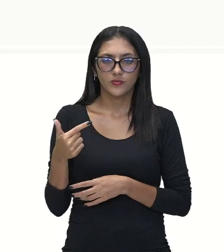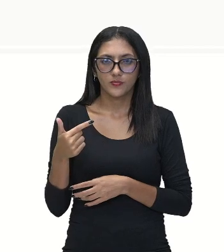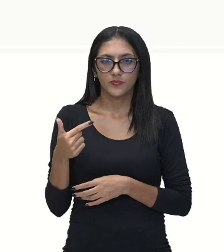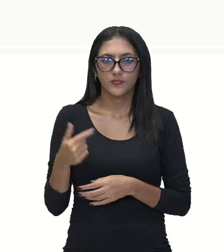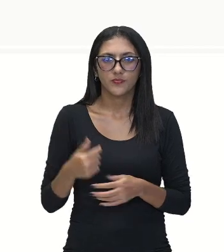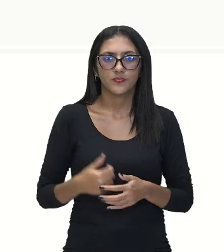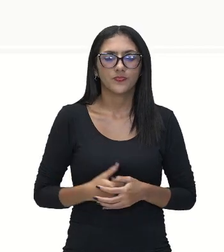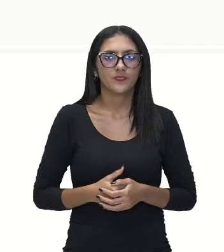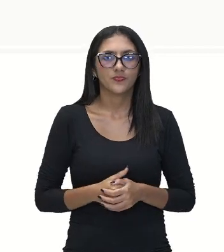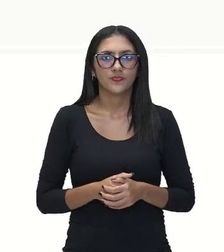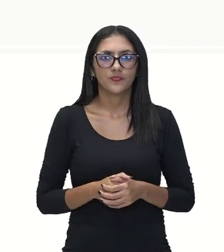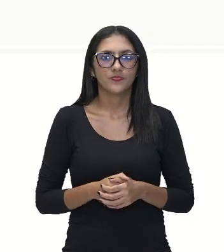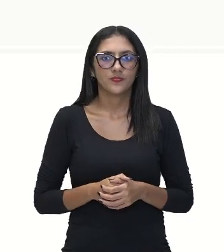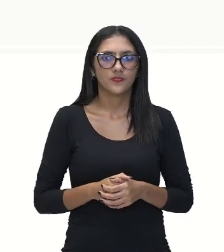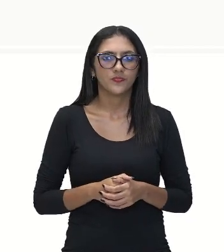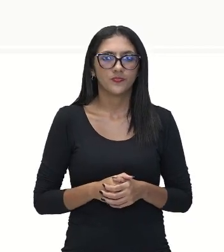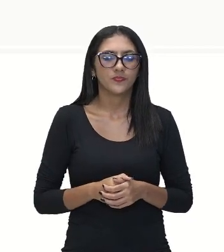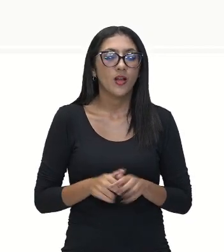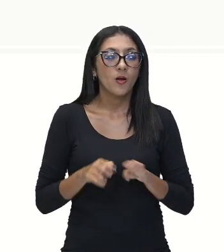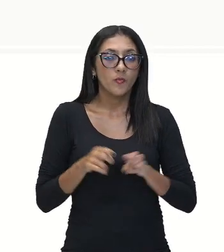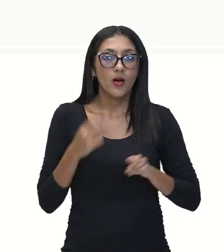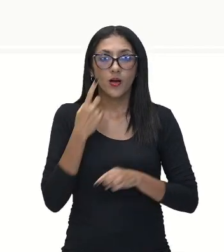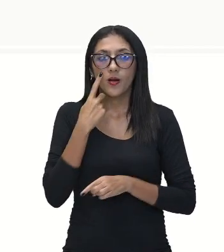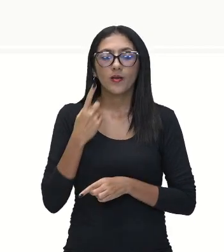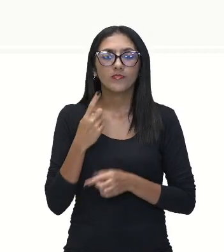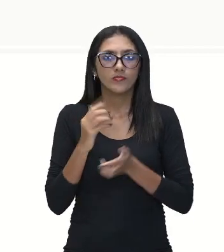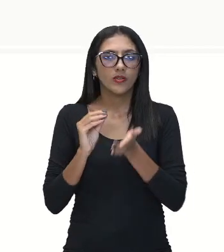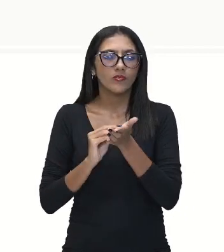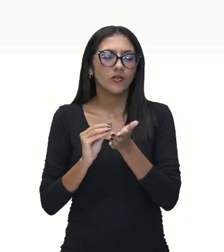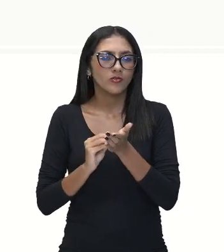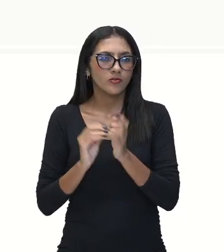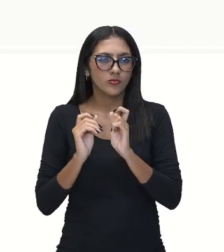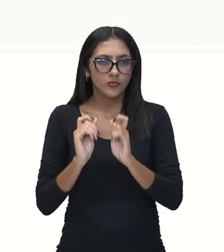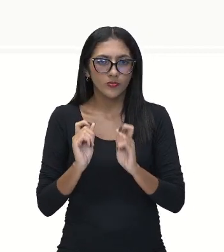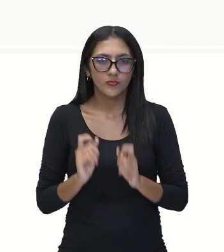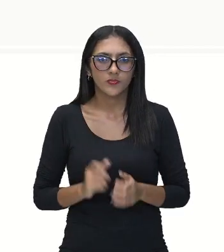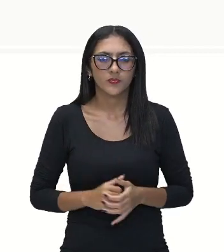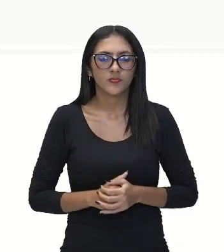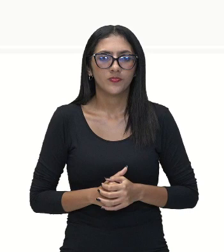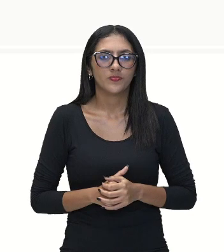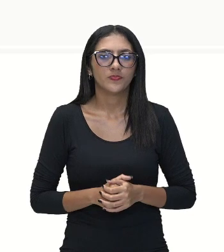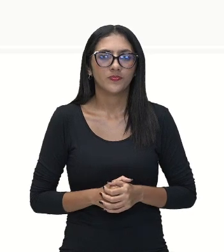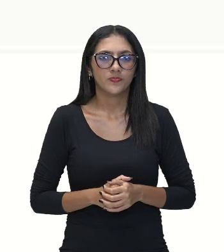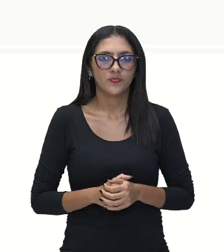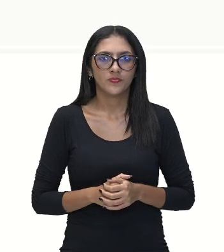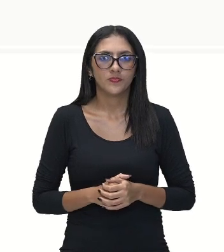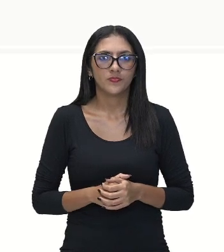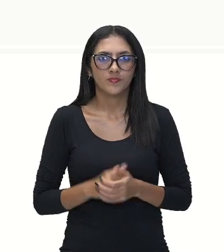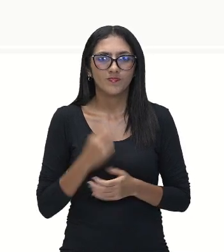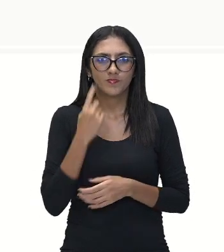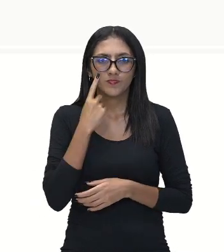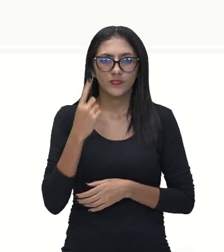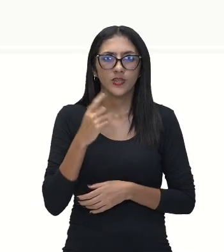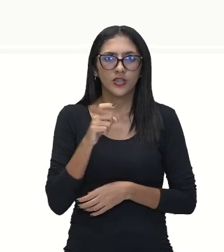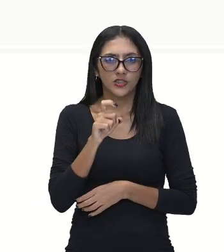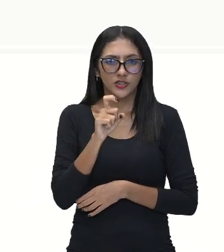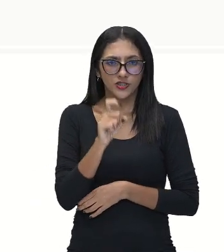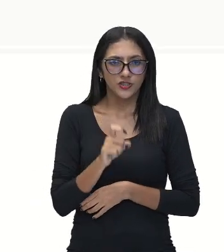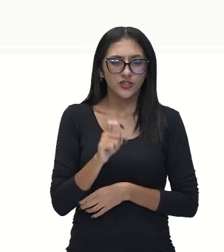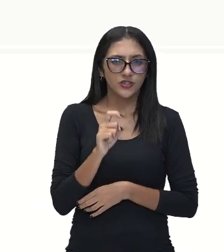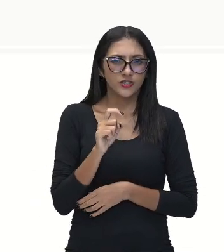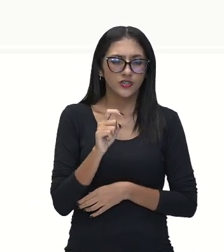mas perceba que ele não quer desse jeito nós temos aqui ó x qu mais um